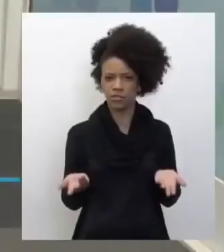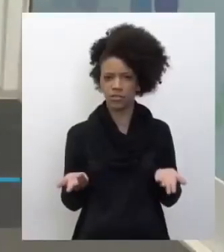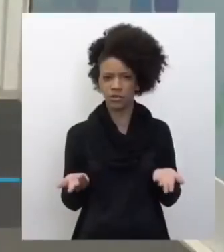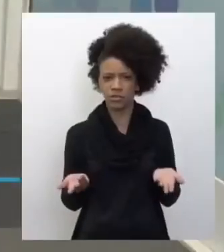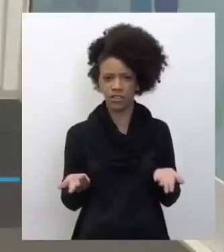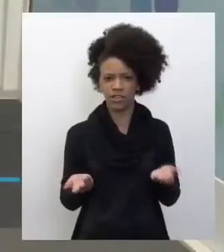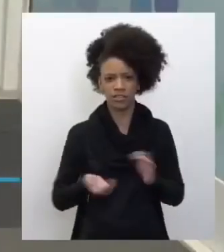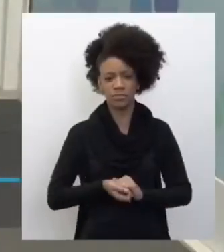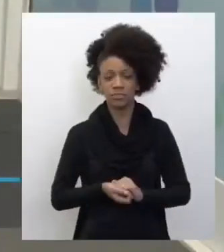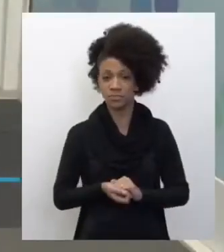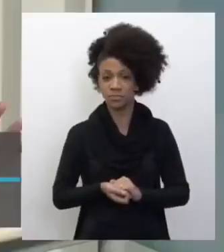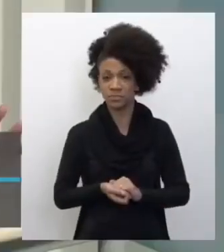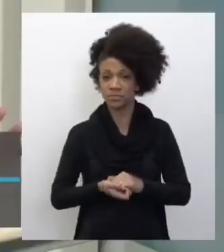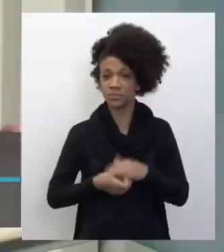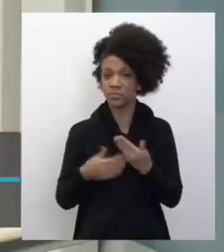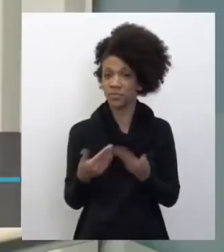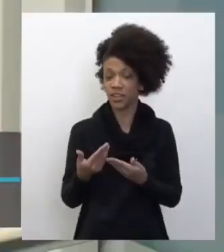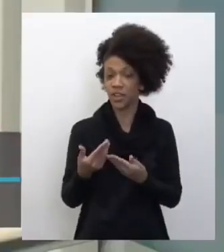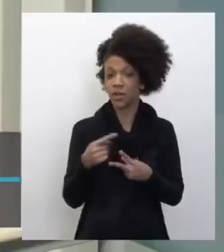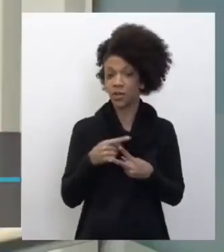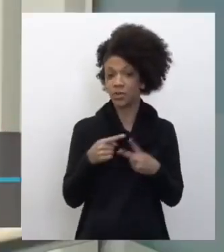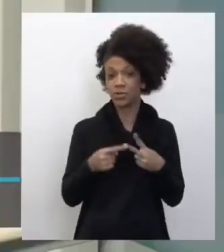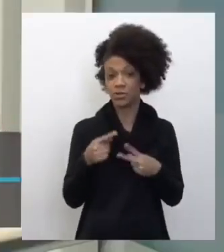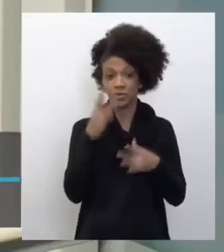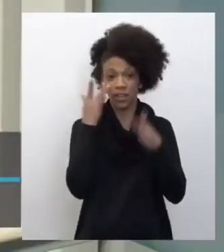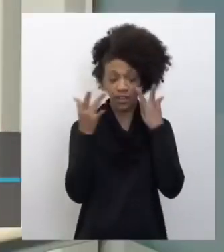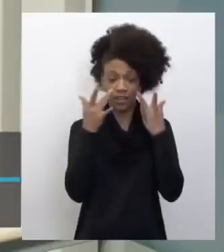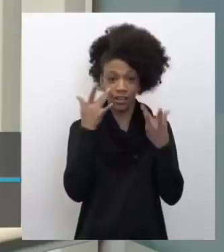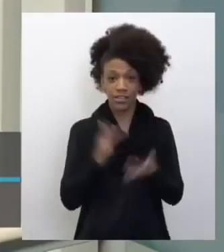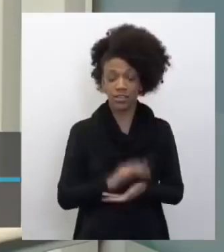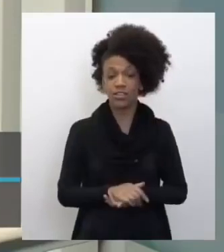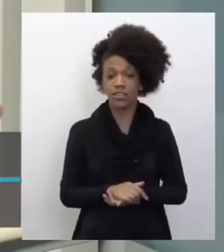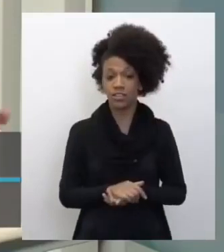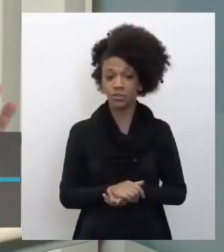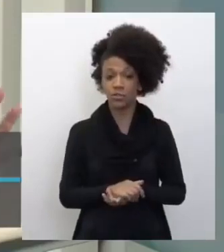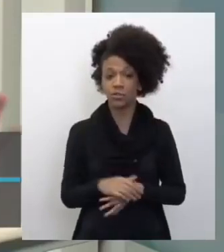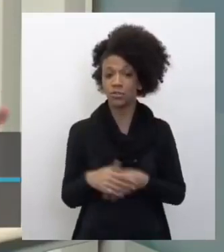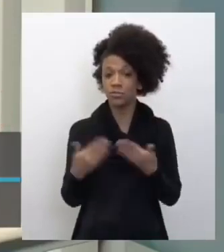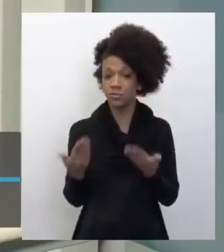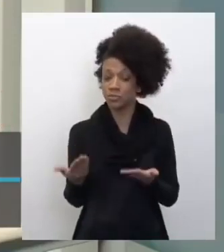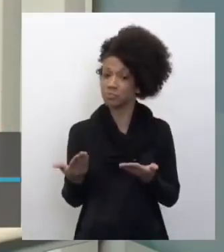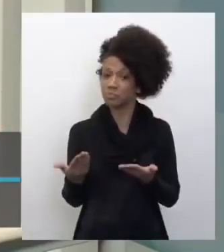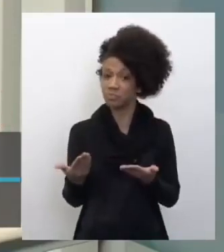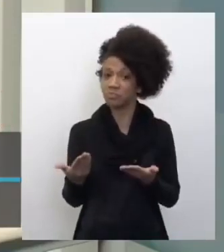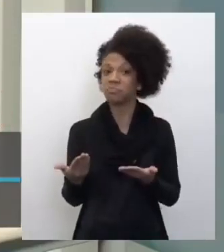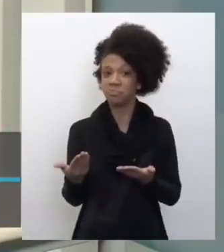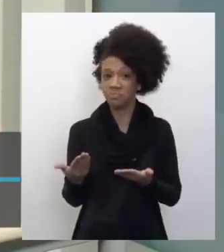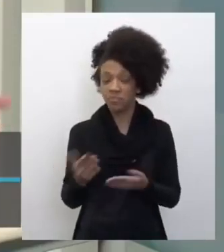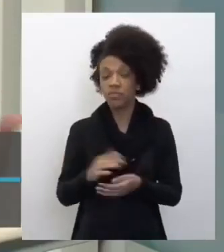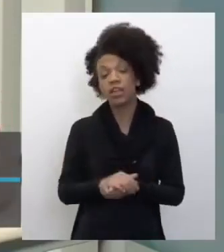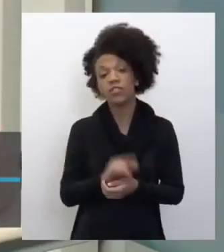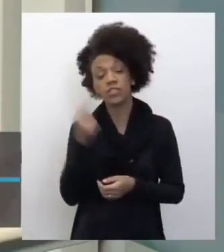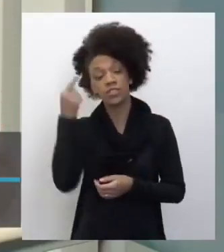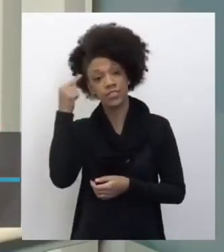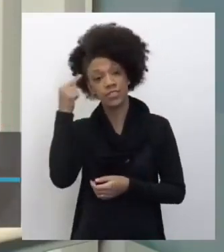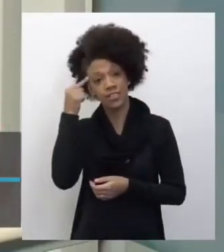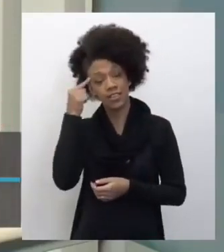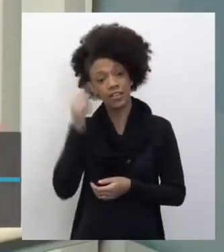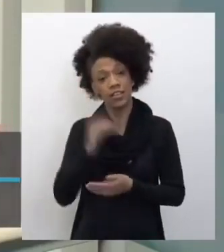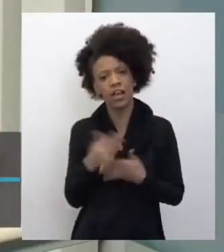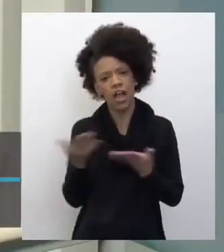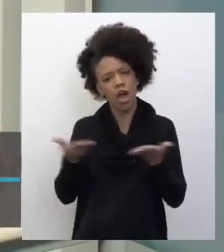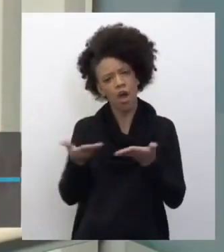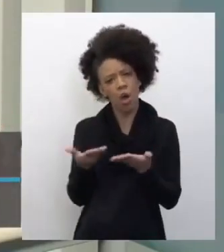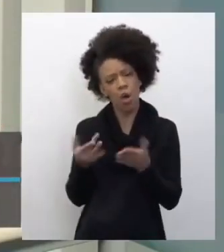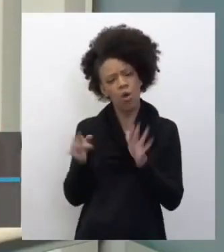Bom, turma, então foram 2 comédias, 2 peças, só para vocês terem ideia da movimentação, verem os personagens. E agora eu vou pedir uma interação